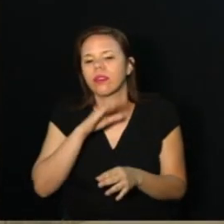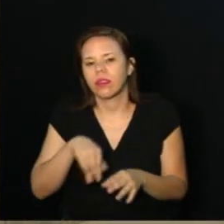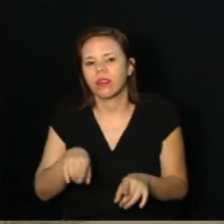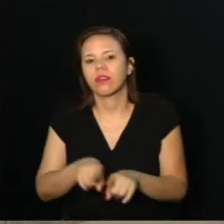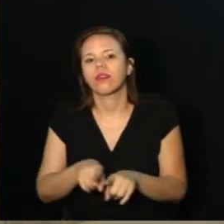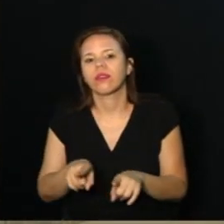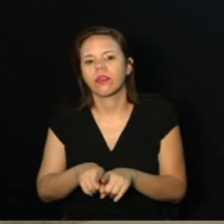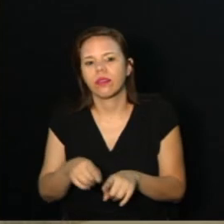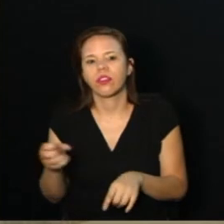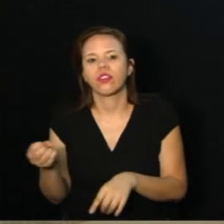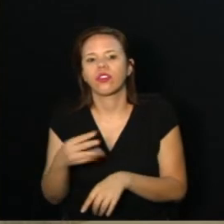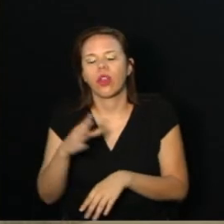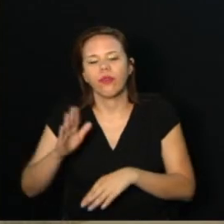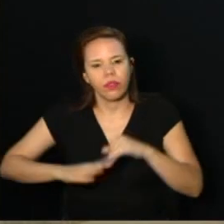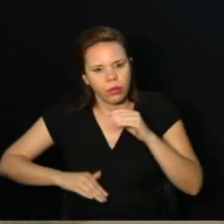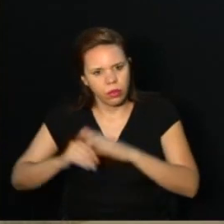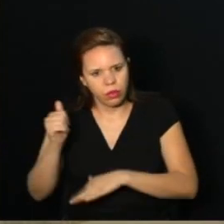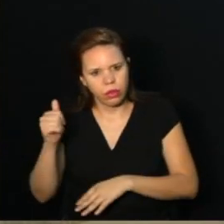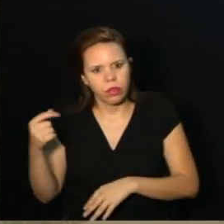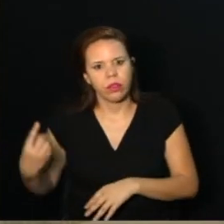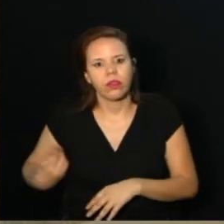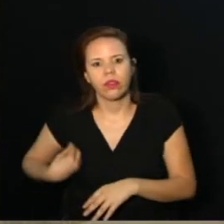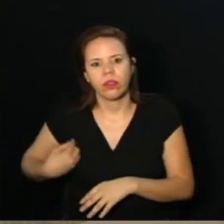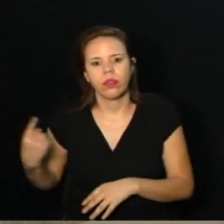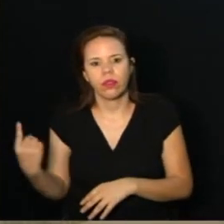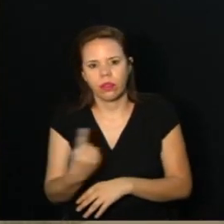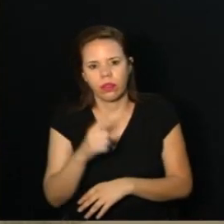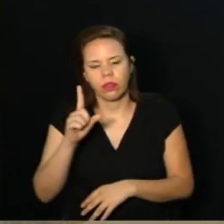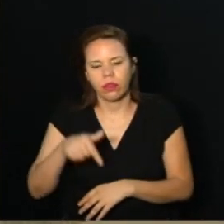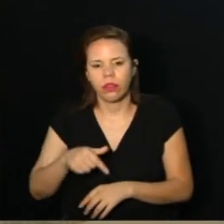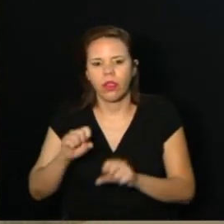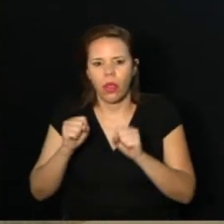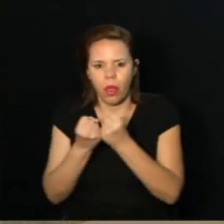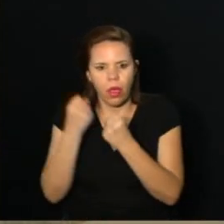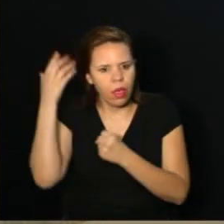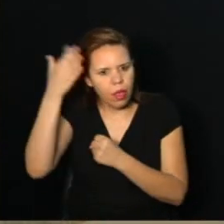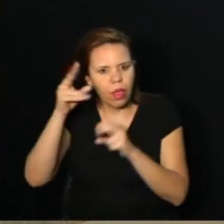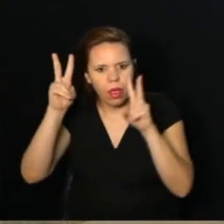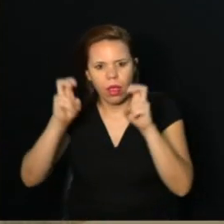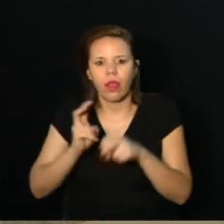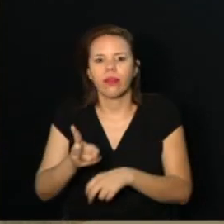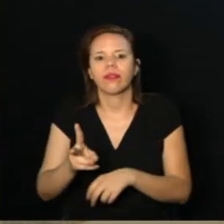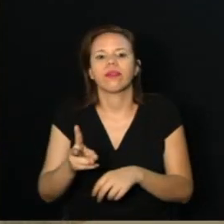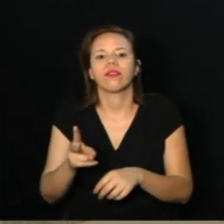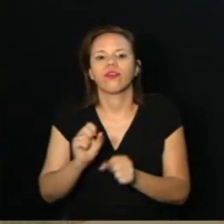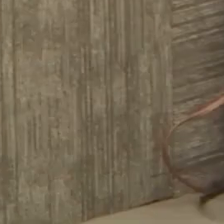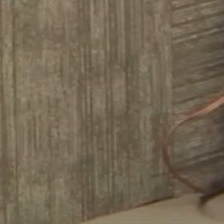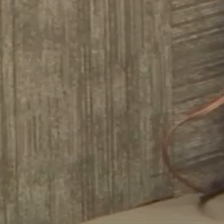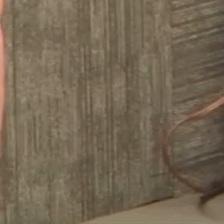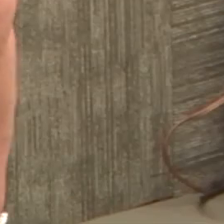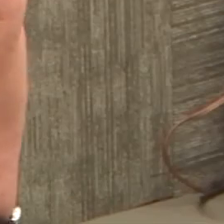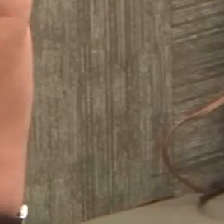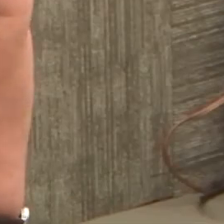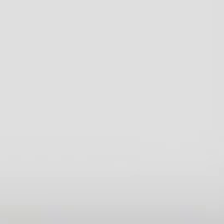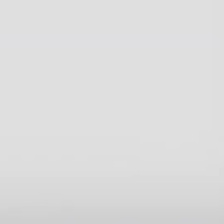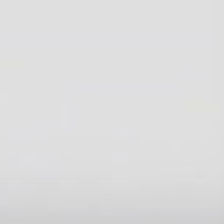tarde, novos profissionais estarão aqui, porque é um simpósio e o tema continua. Fique conosco.